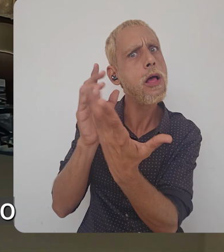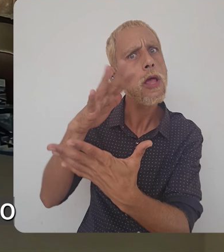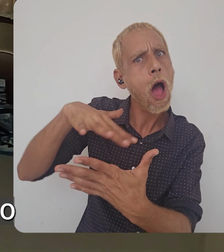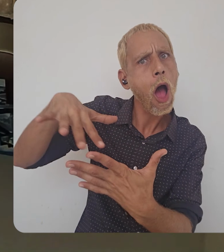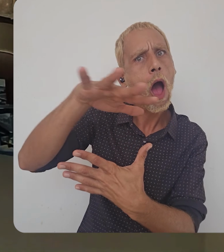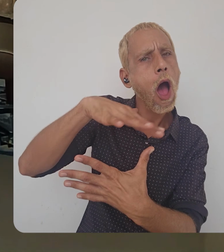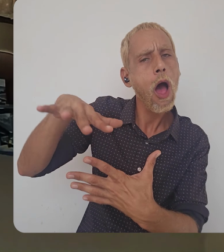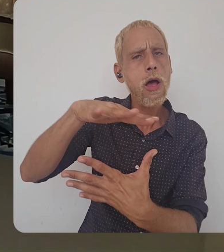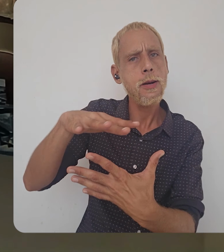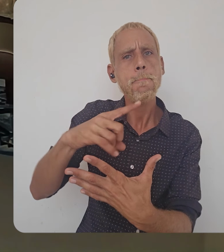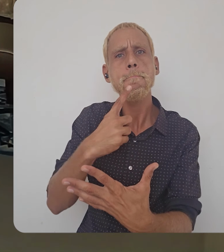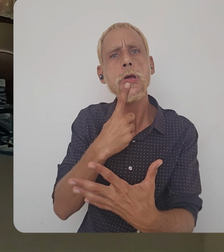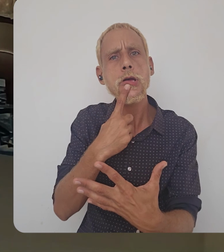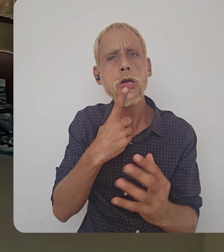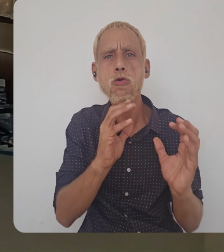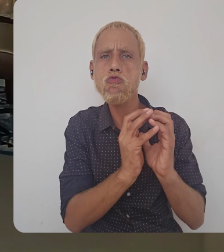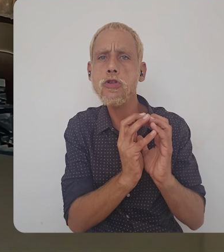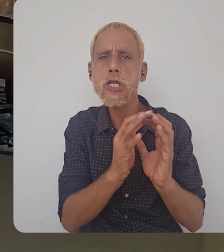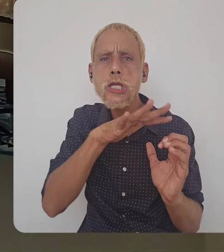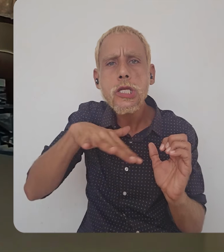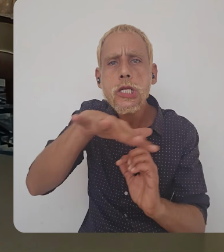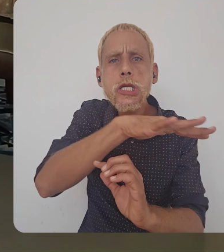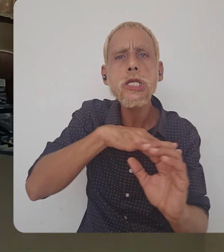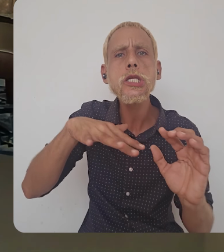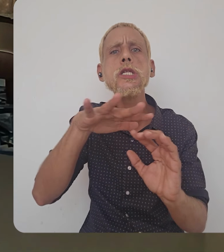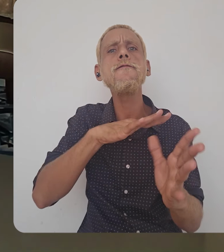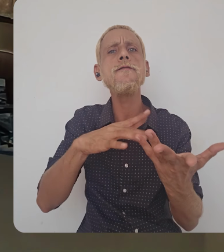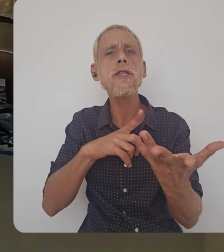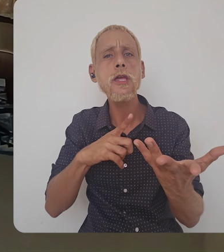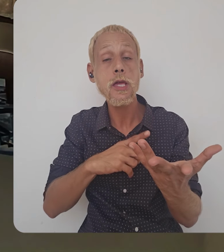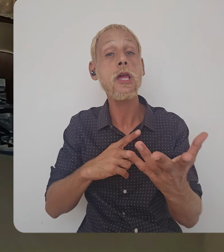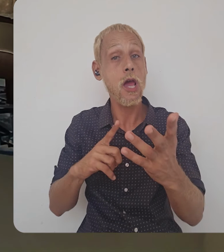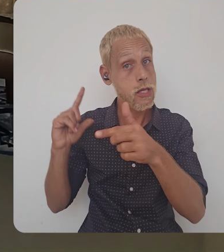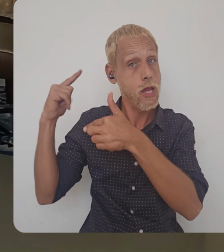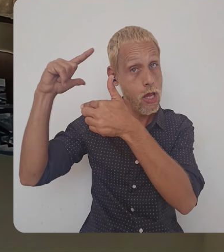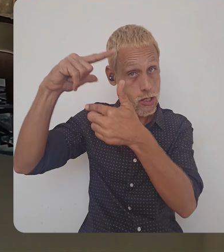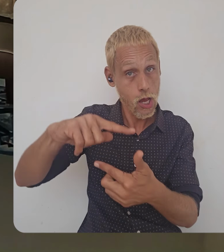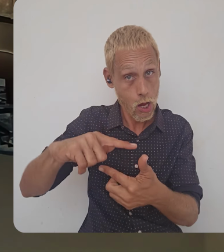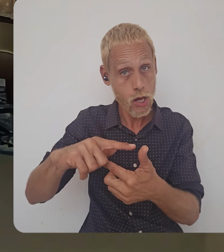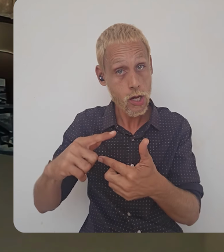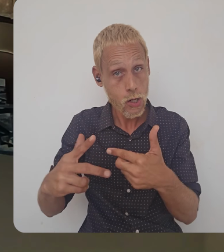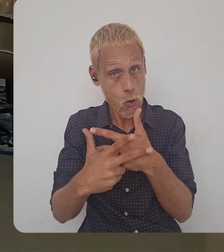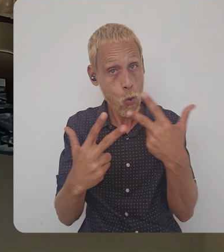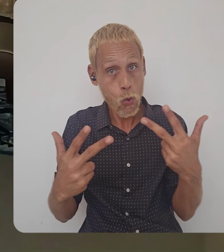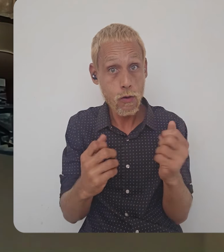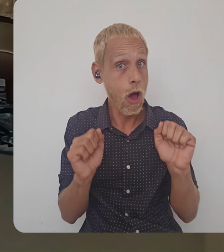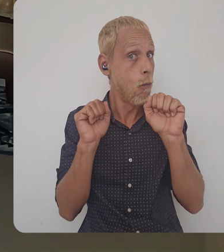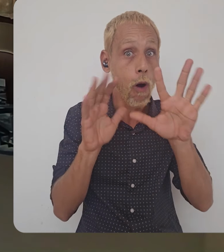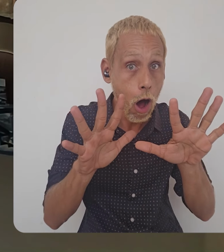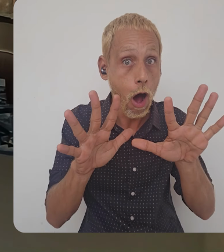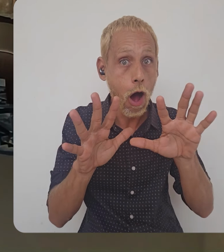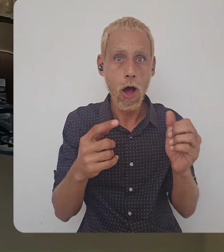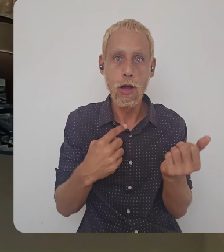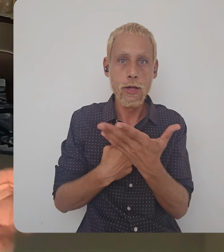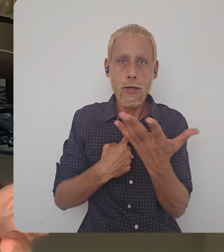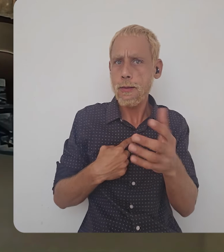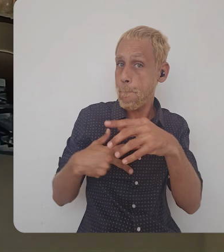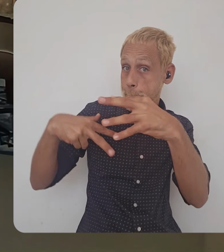que tinha aparecido na área metropolitana do Recife, e que Recife tem essa tradição, né, das